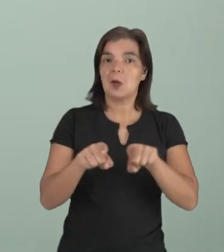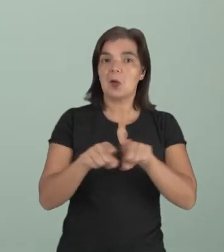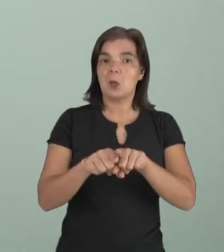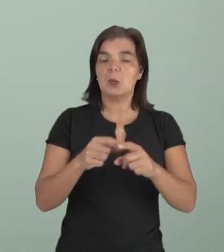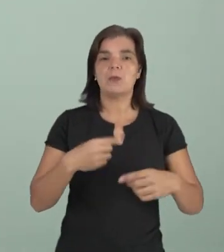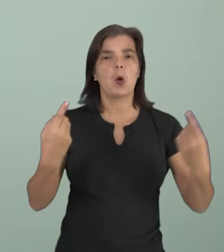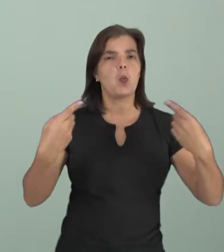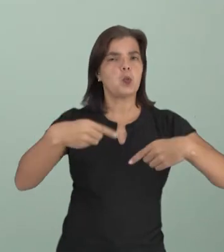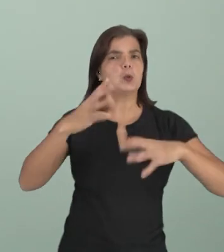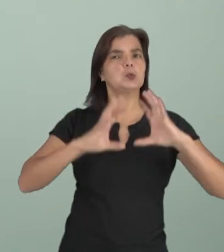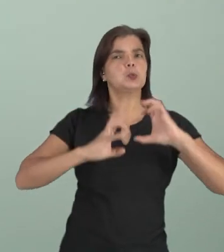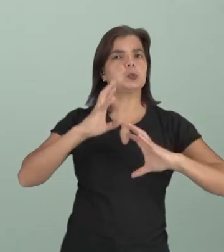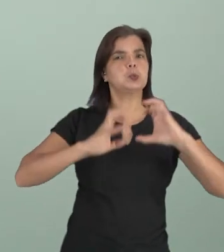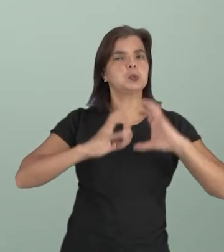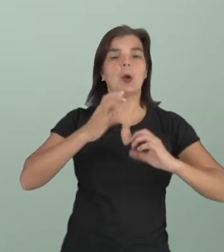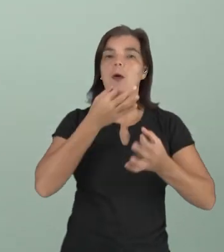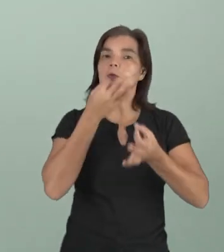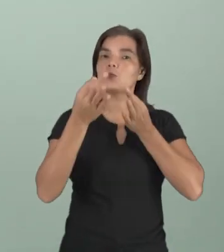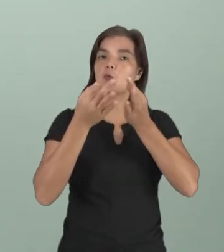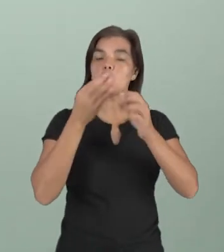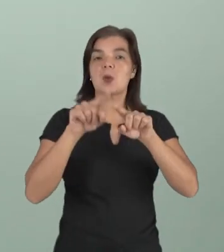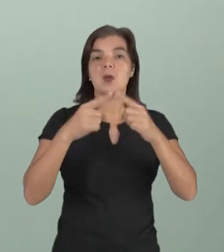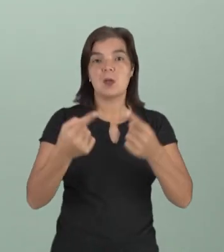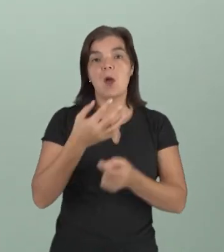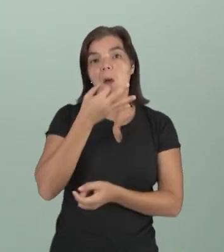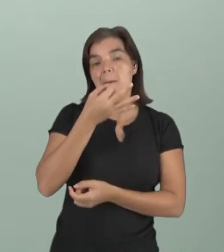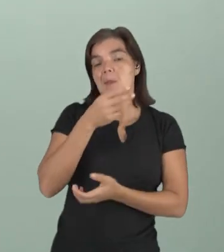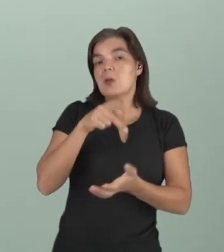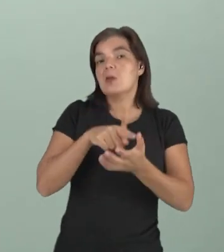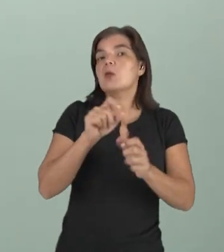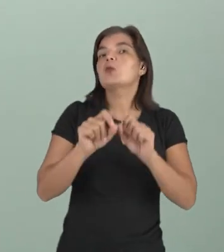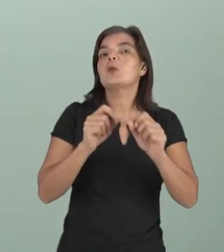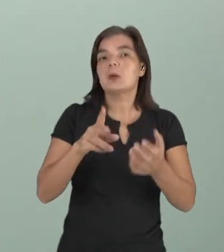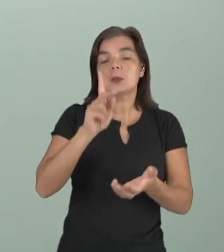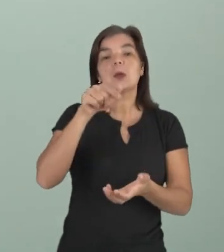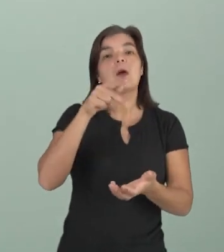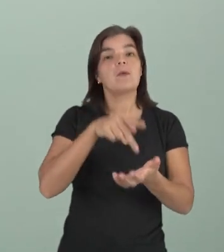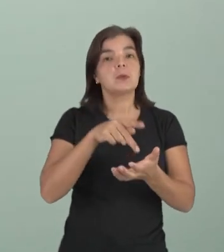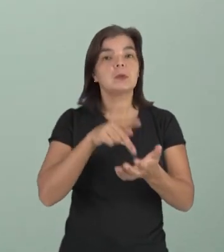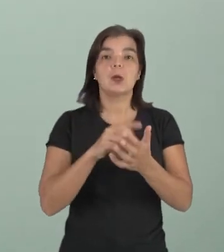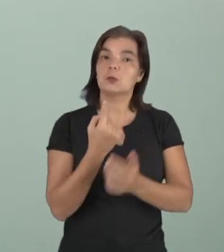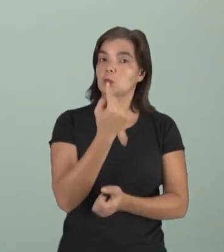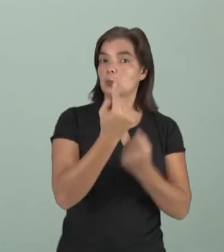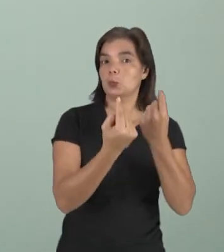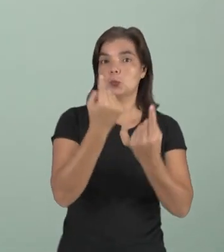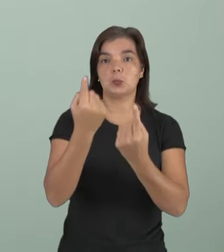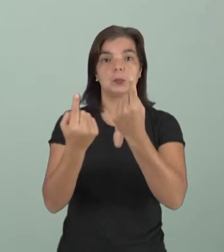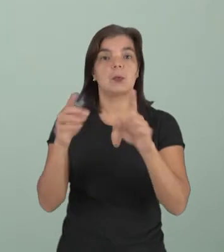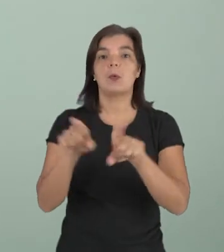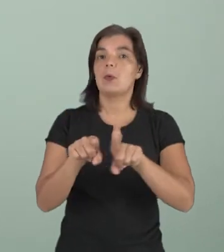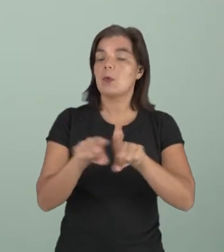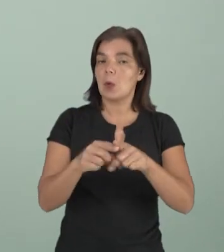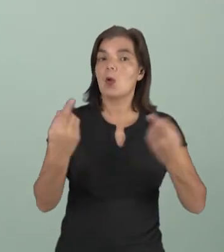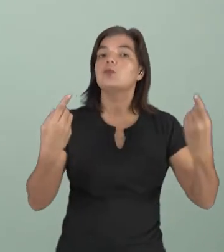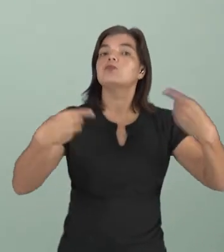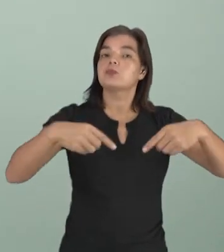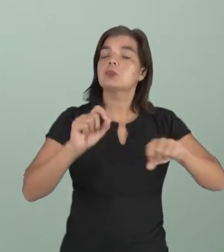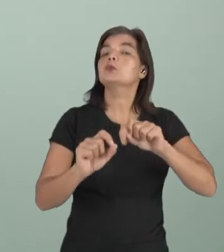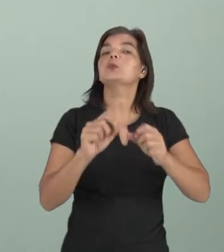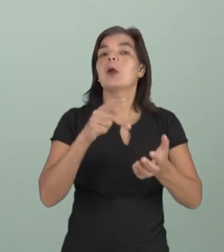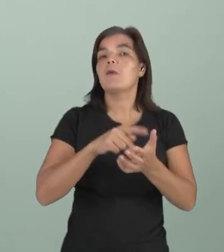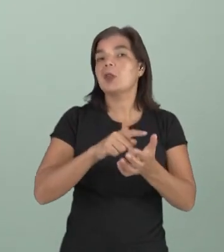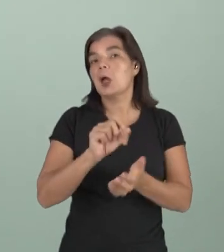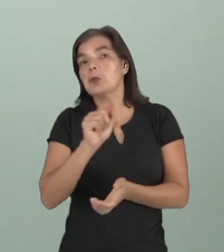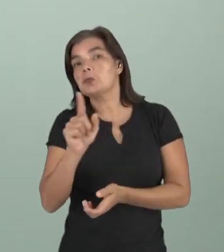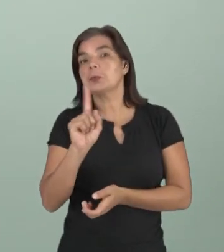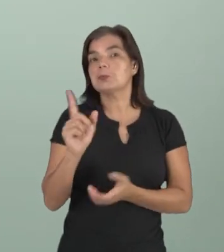em disputas, em conflitos de opinião. E a opinião, na verdade, são verdades individuais de cada um que ficam disputando o que é